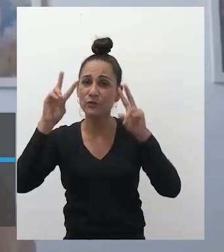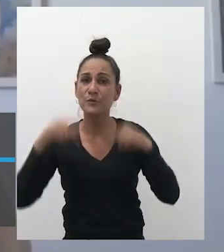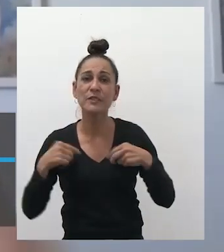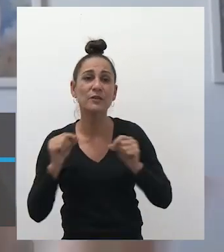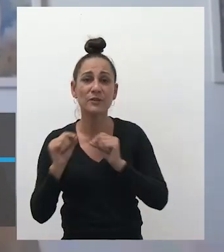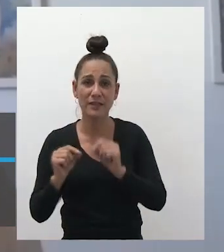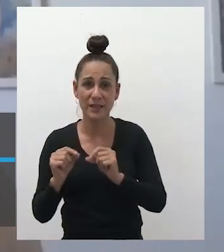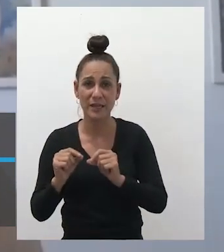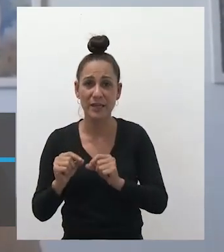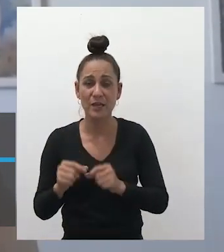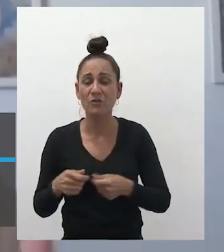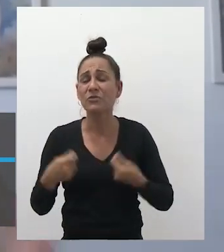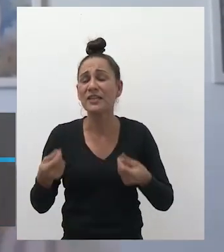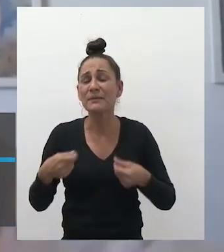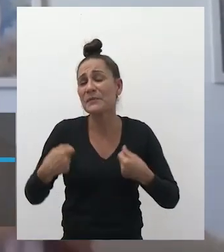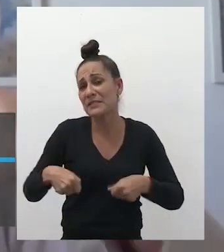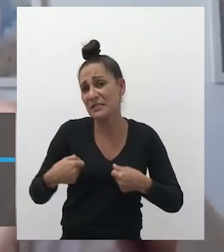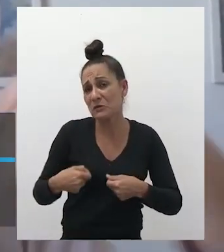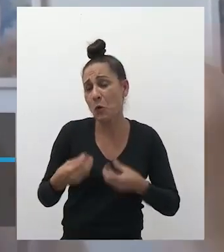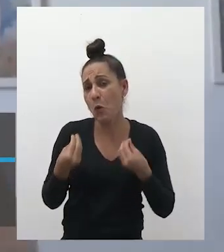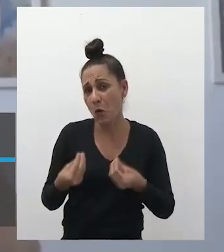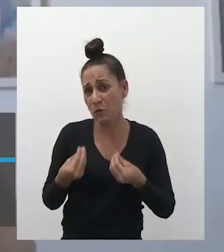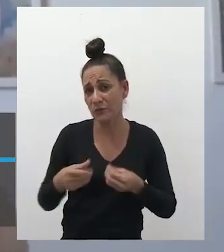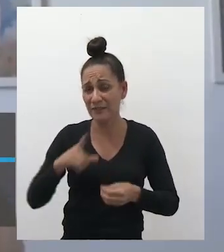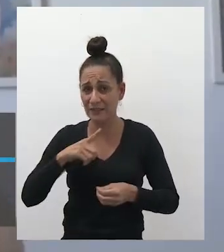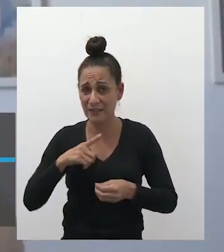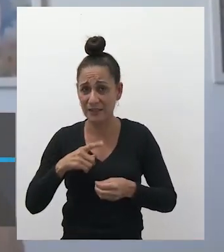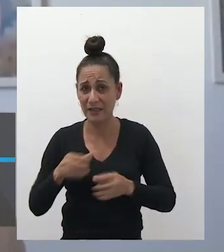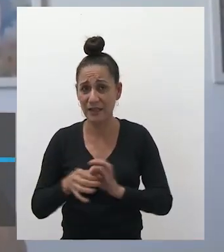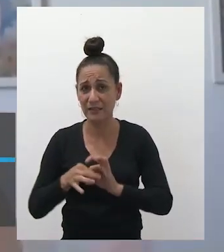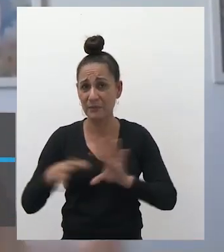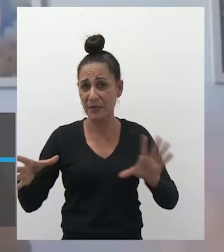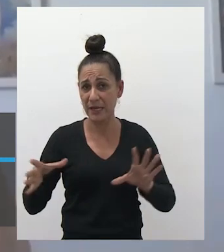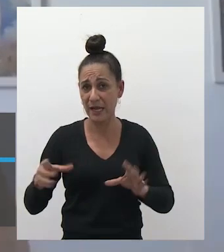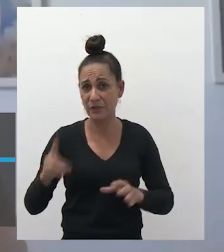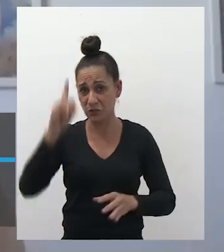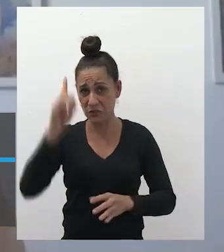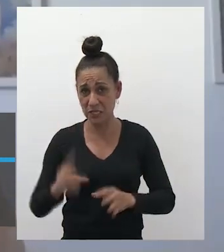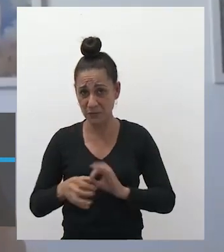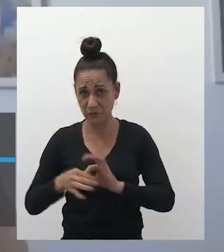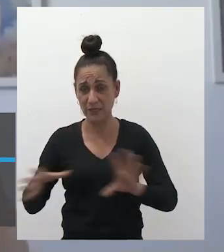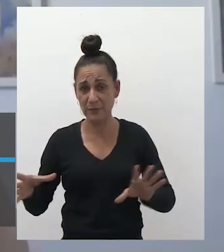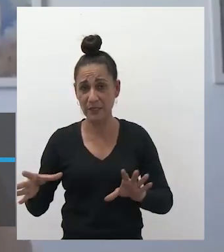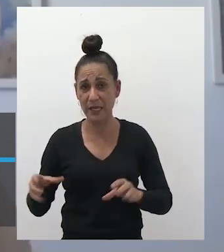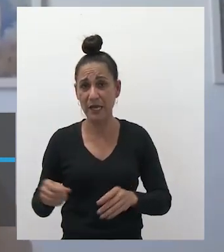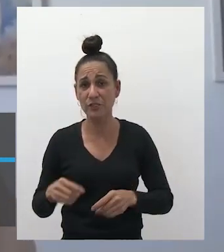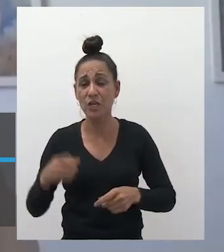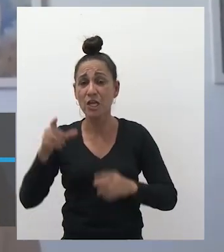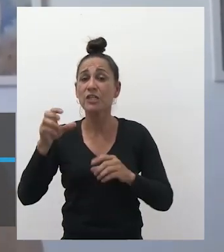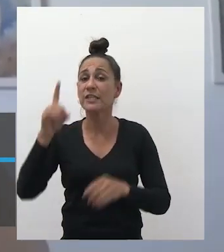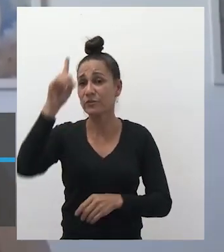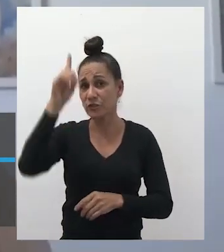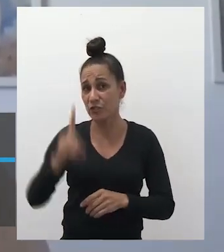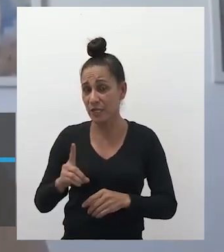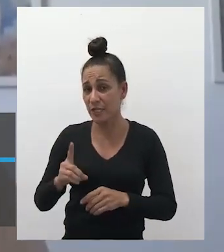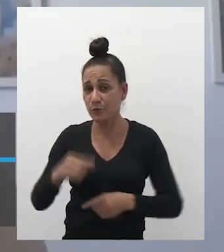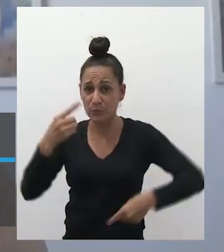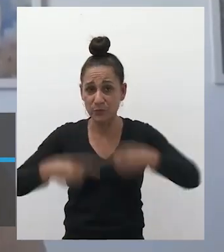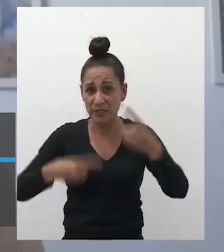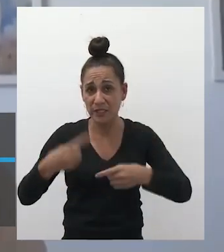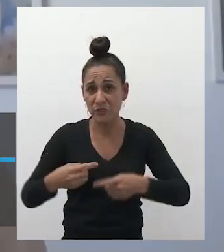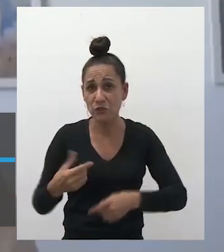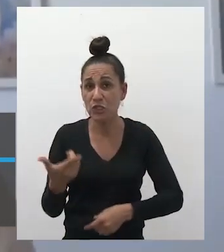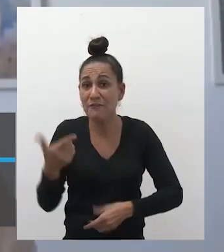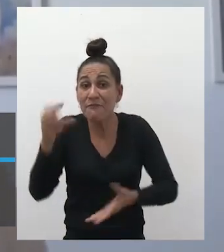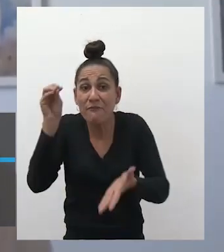nada ter liberdade, não adianta nada ter direitos políticos, civis e políticos, se não tem comida no prato,